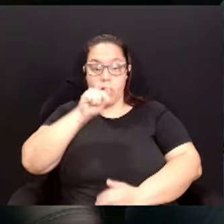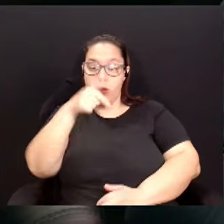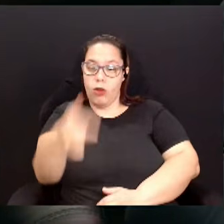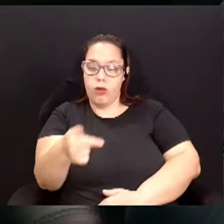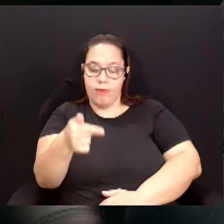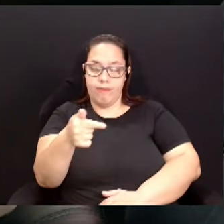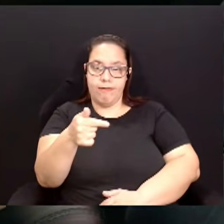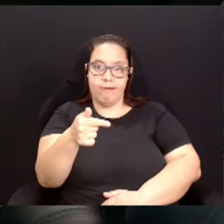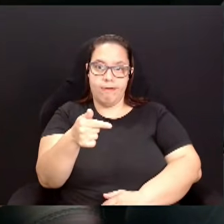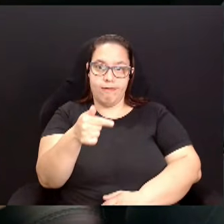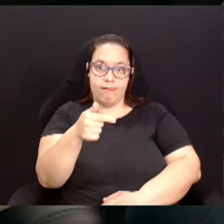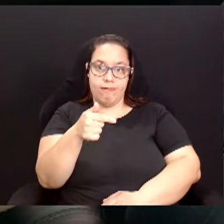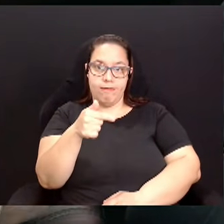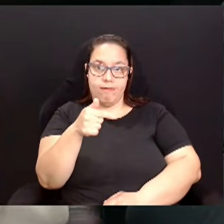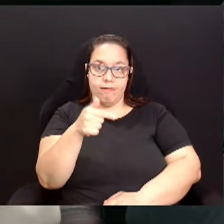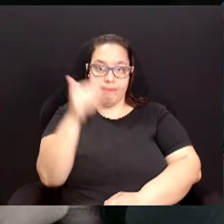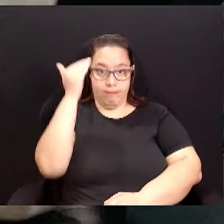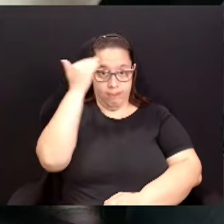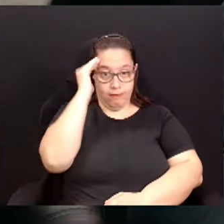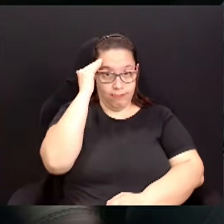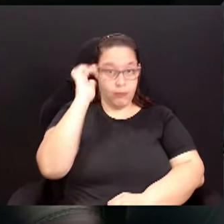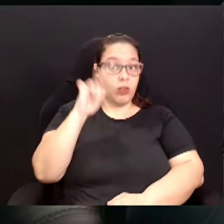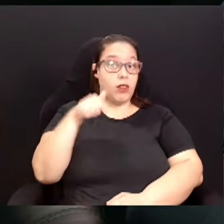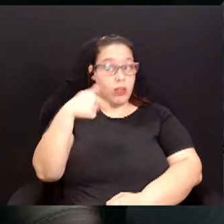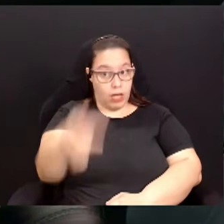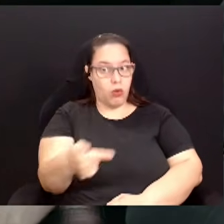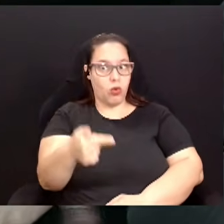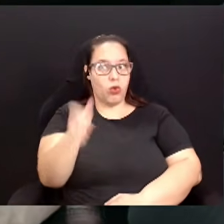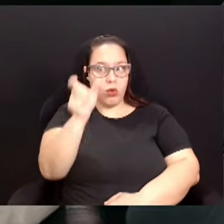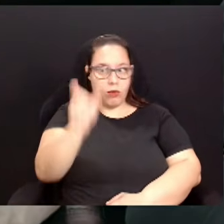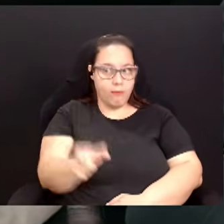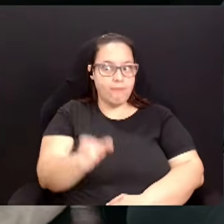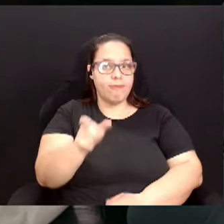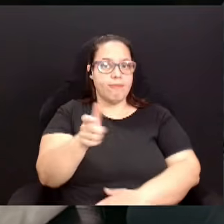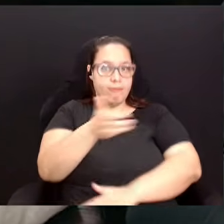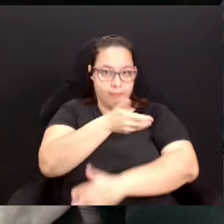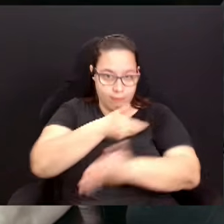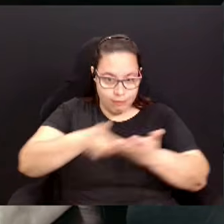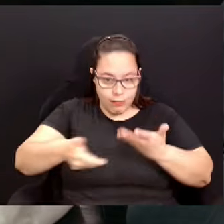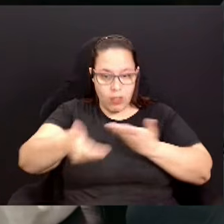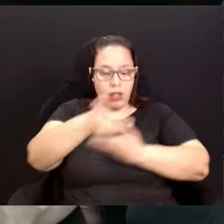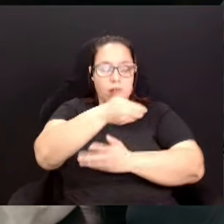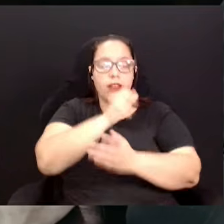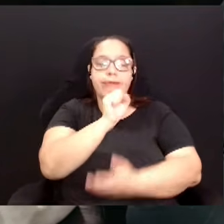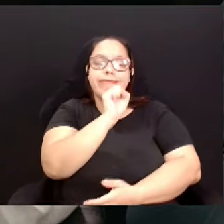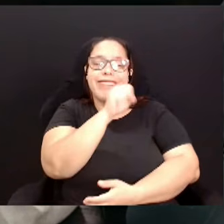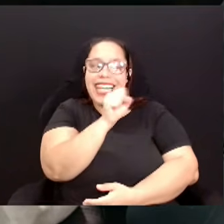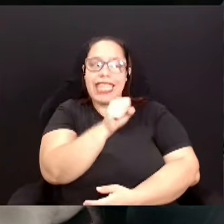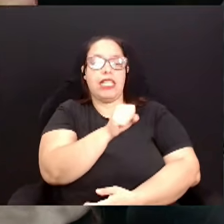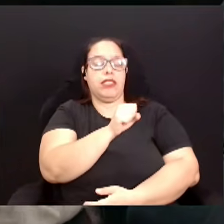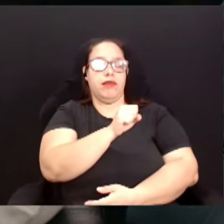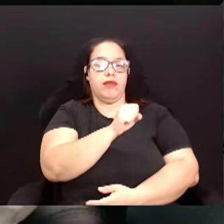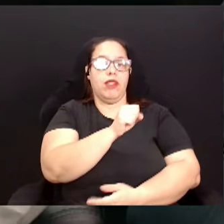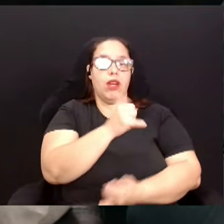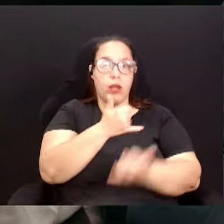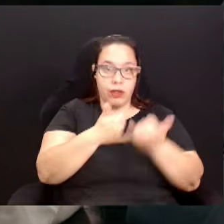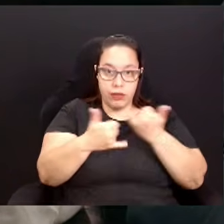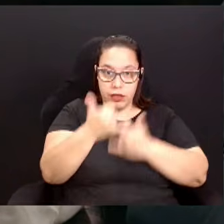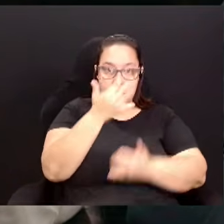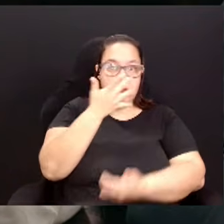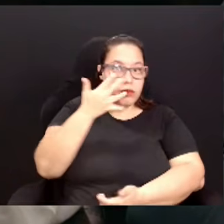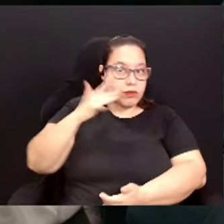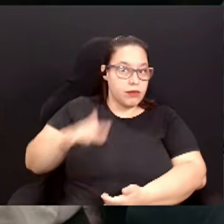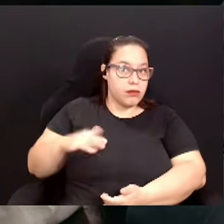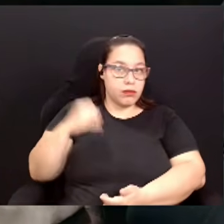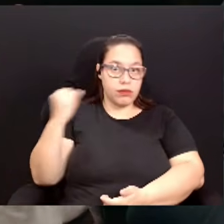entender que ali existe um outro e que eu vou interagir com o outro, sabe? Então, o brincar na infância é muito importante, que ele começa